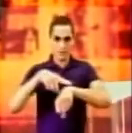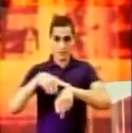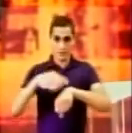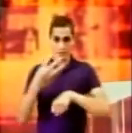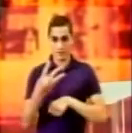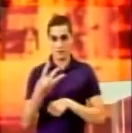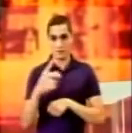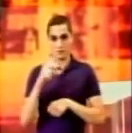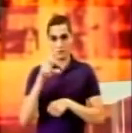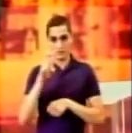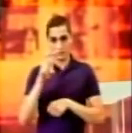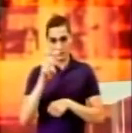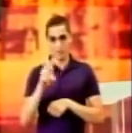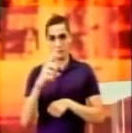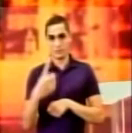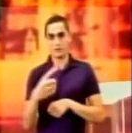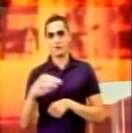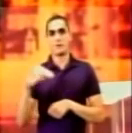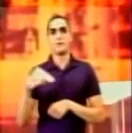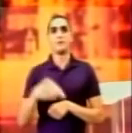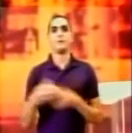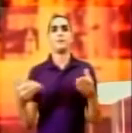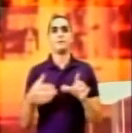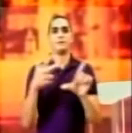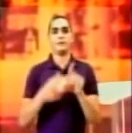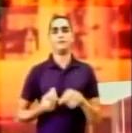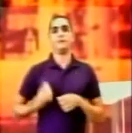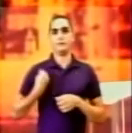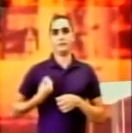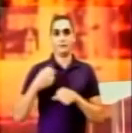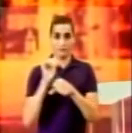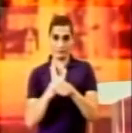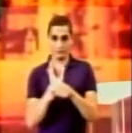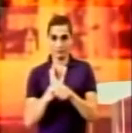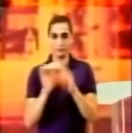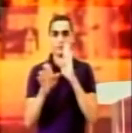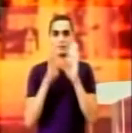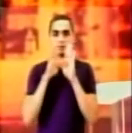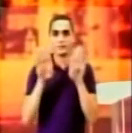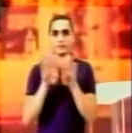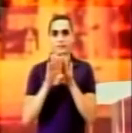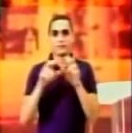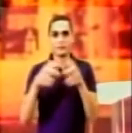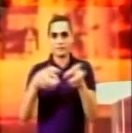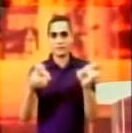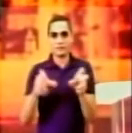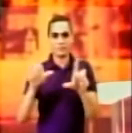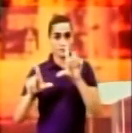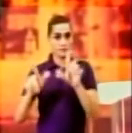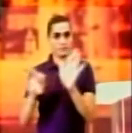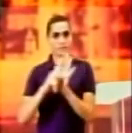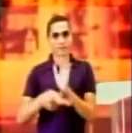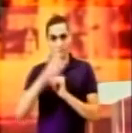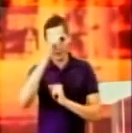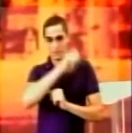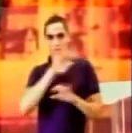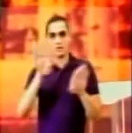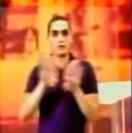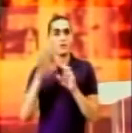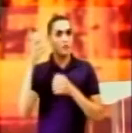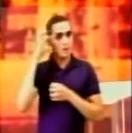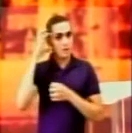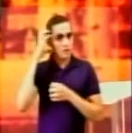e 51 minutos. Nós estamos ao vivo pelo YouTube, Facebook, TV Câmara de Rio Preto e